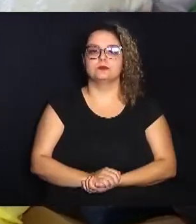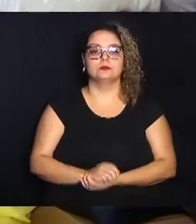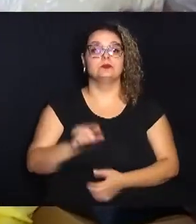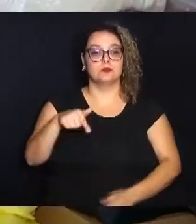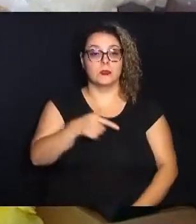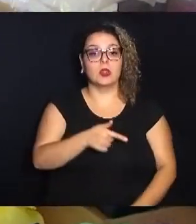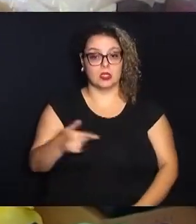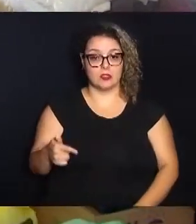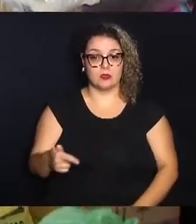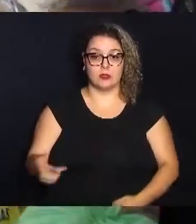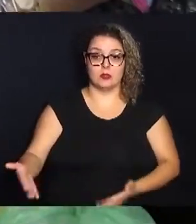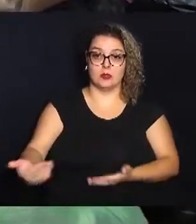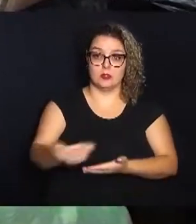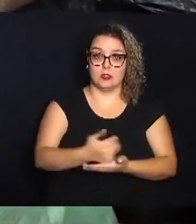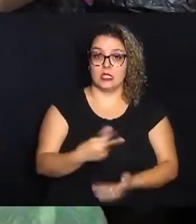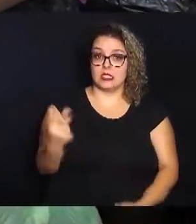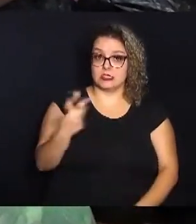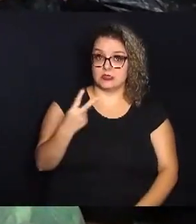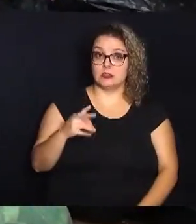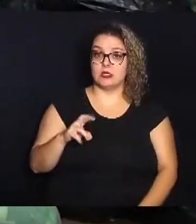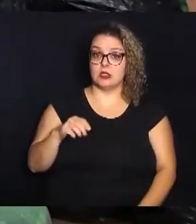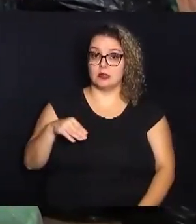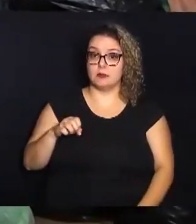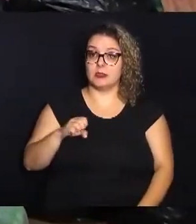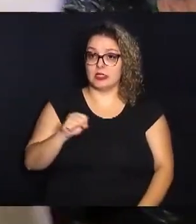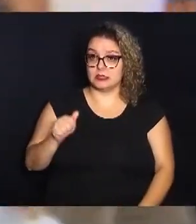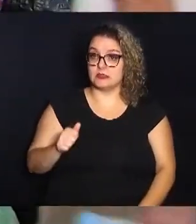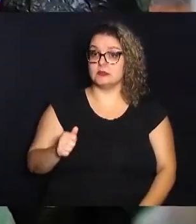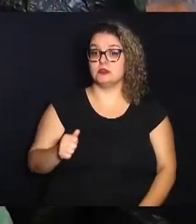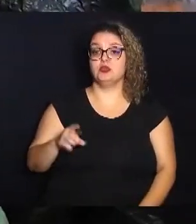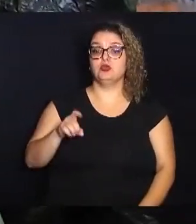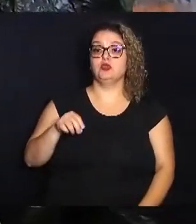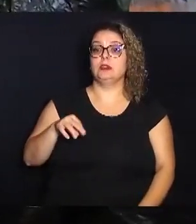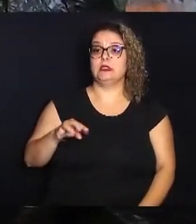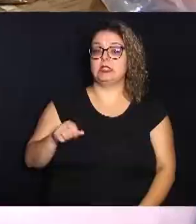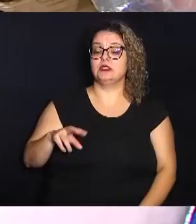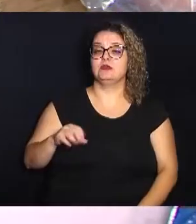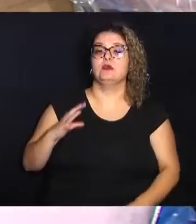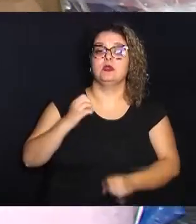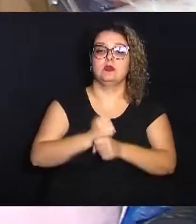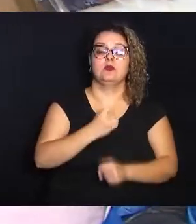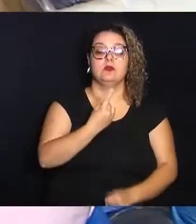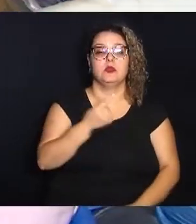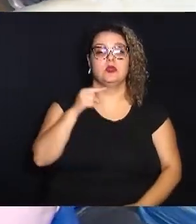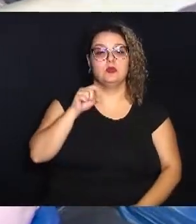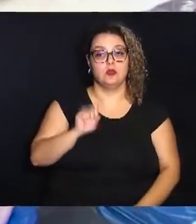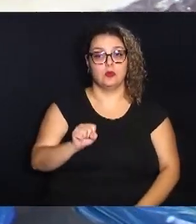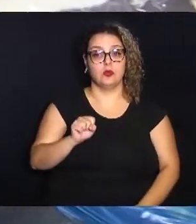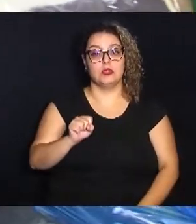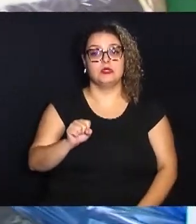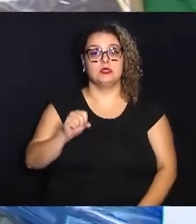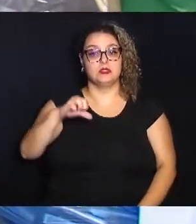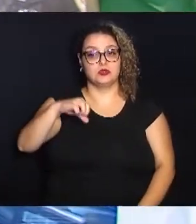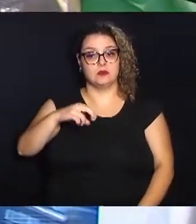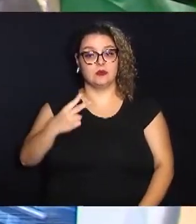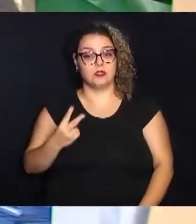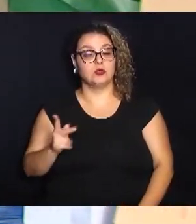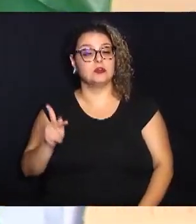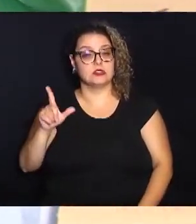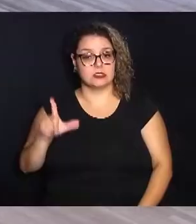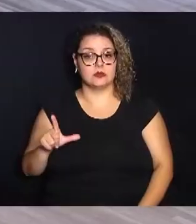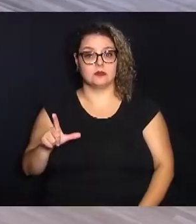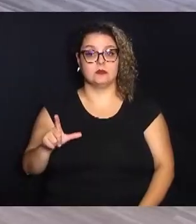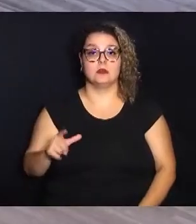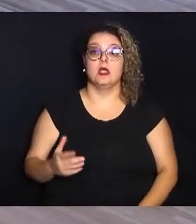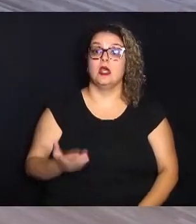nesta semana foi coletada a Segunda remessa de donativos que totalizou 1892 kg entre